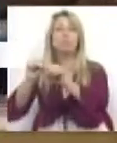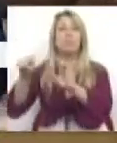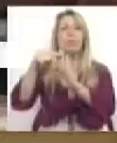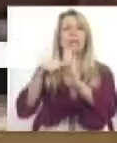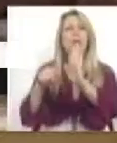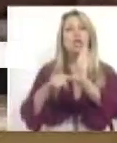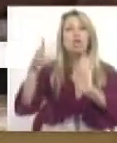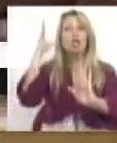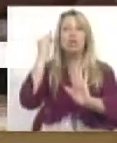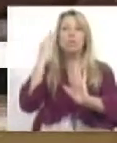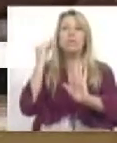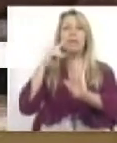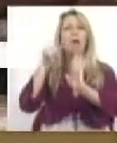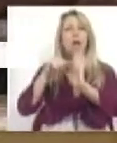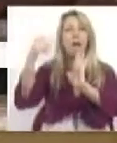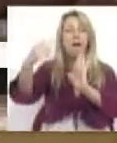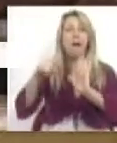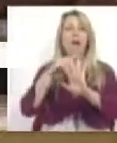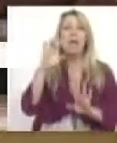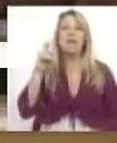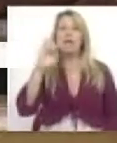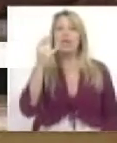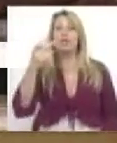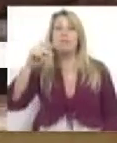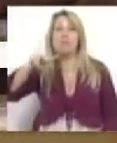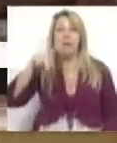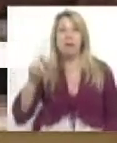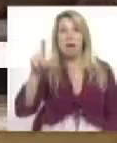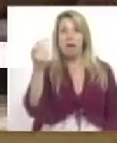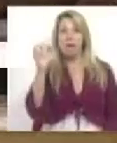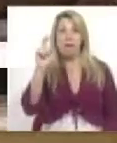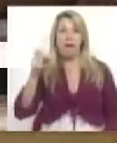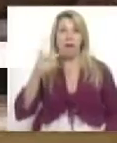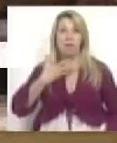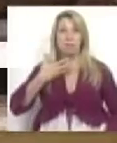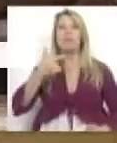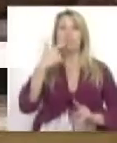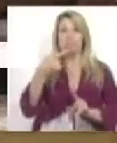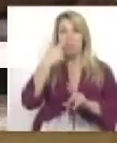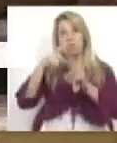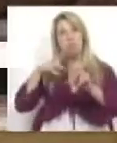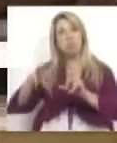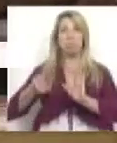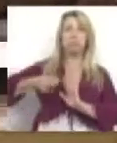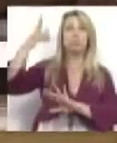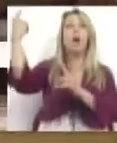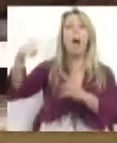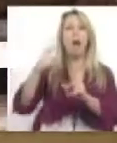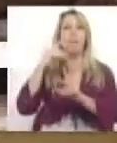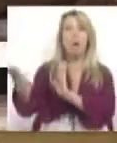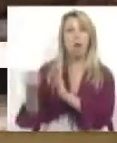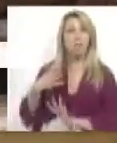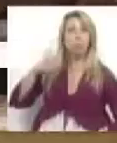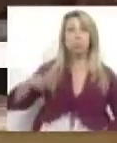do FMI, Christine Lagarde, nunca cuidou de enviar a Portugal. É difícil saber, mas estima-se que os portugueses